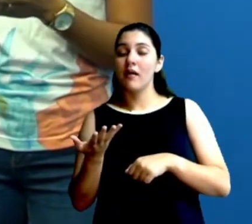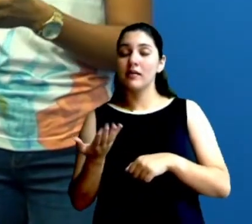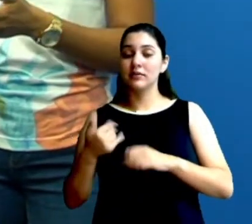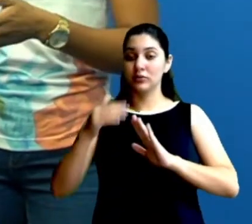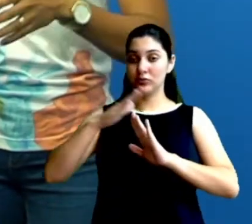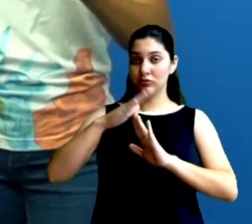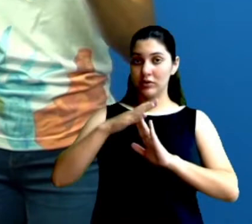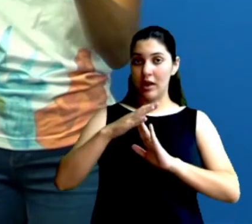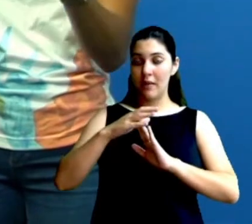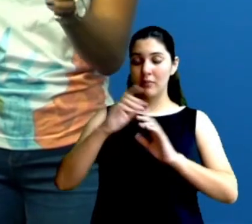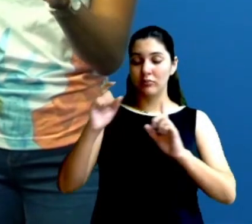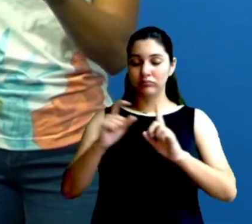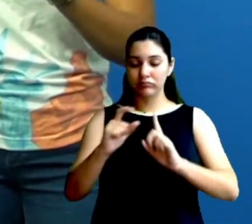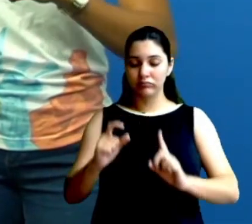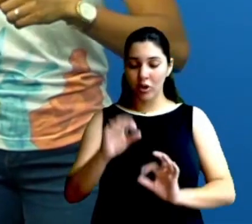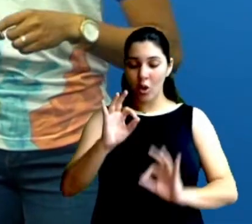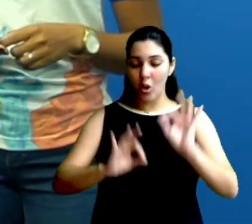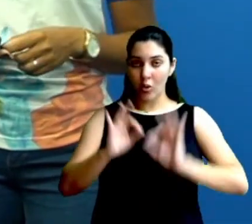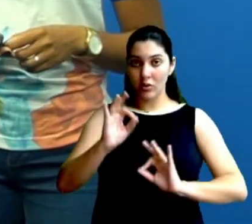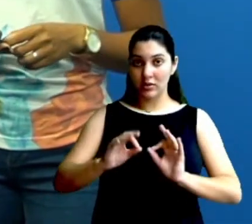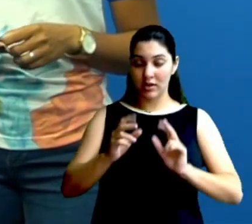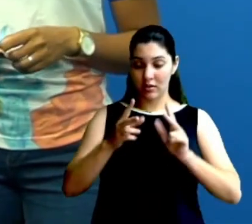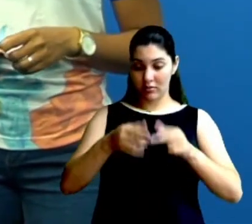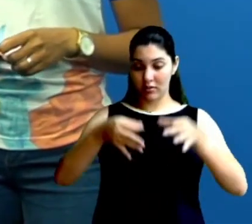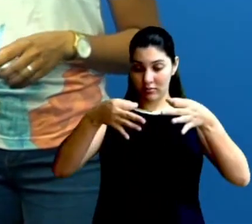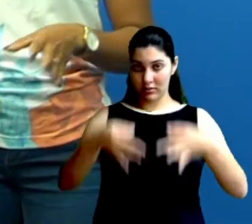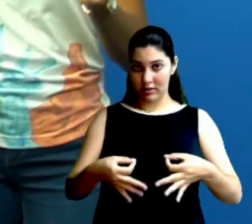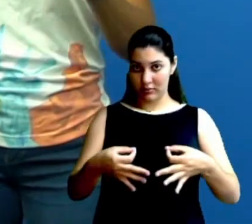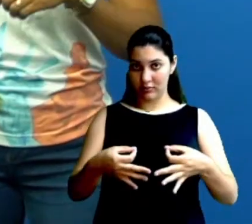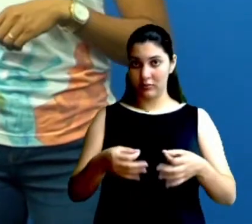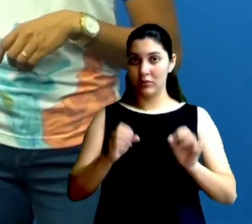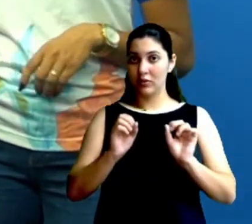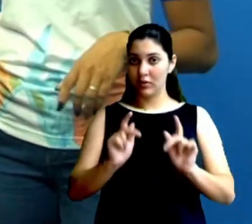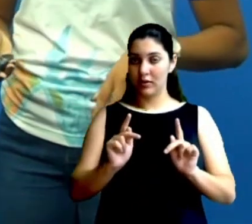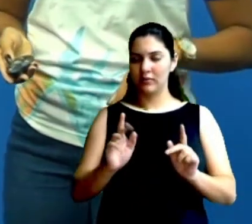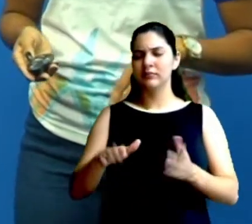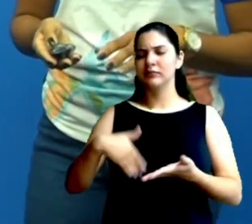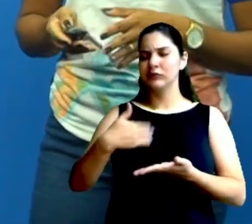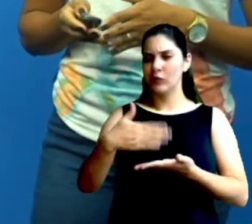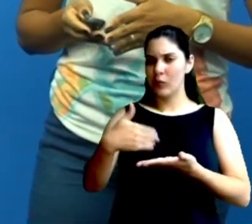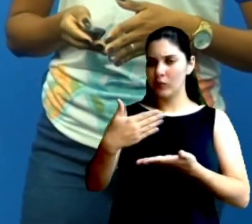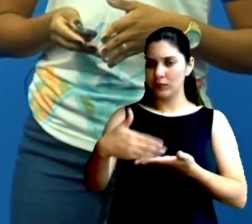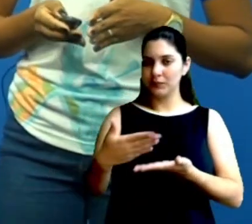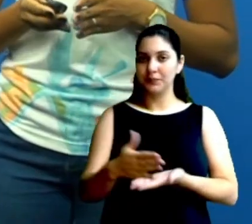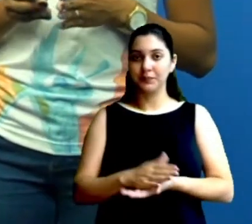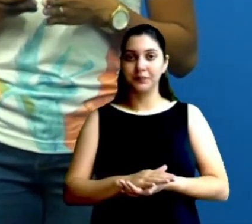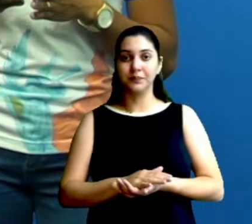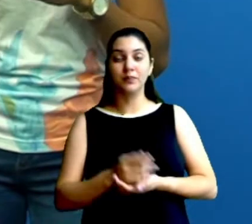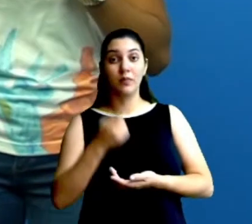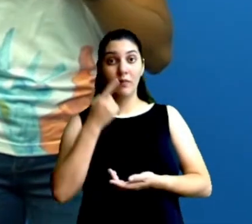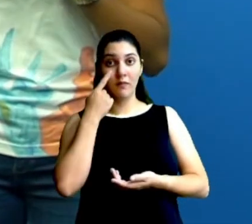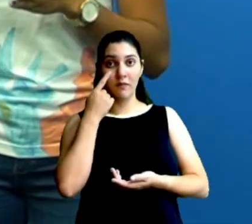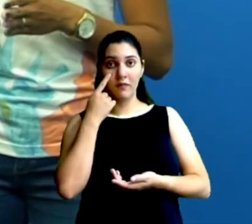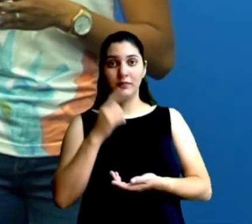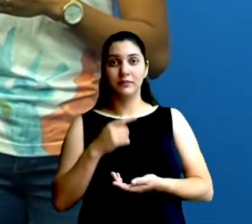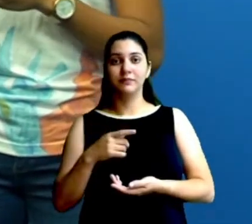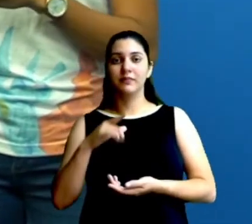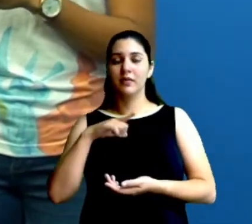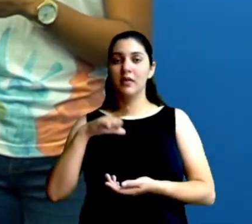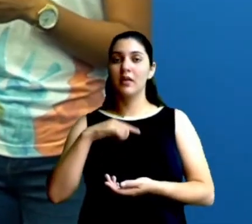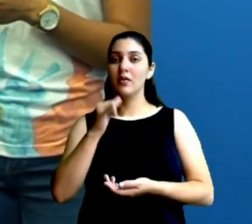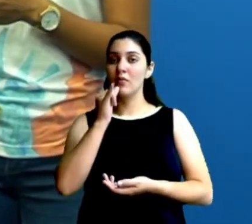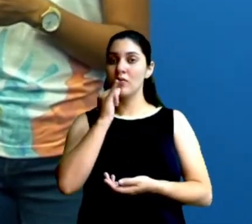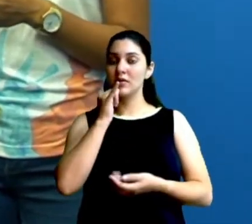que conjugar para que fique de maneira certa, certo? Mas vamos continuar. Vejam só, exemplo